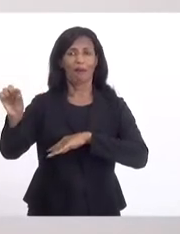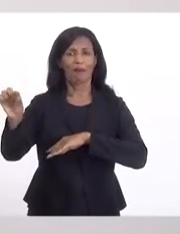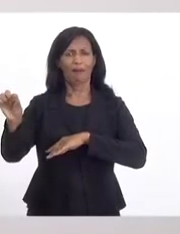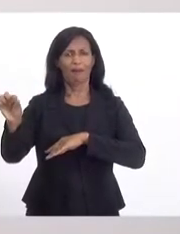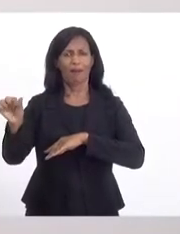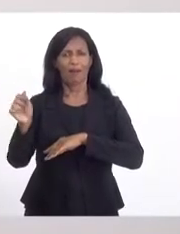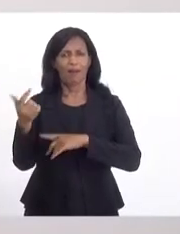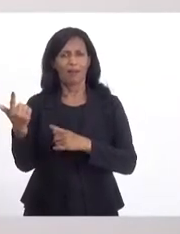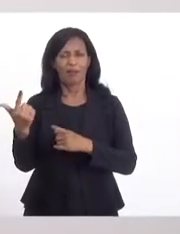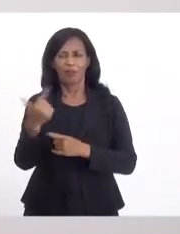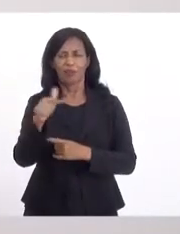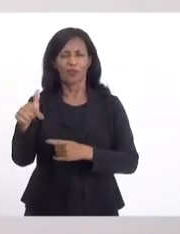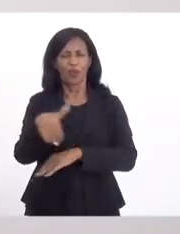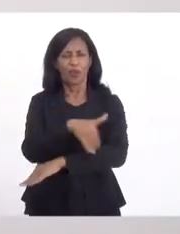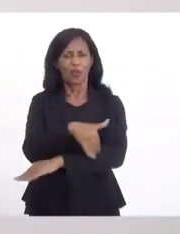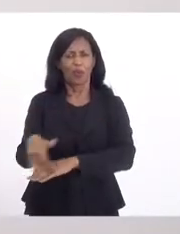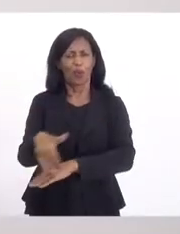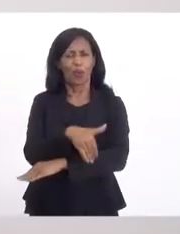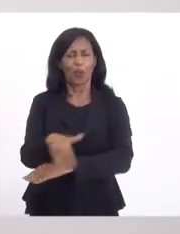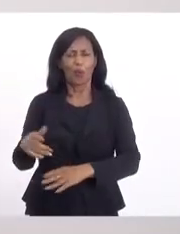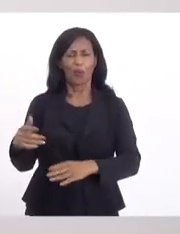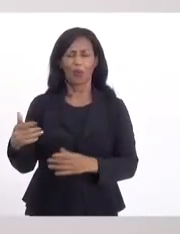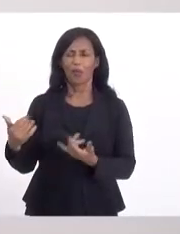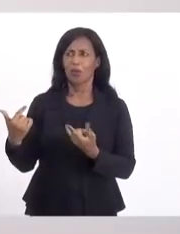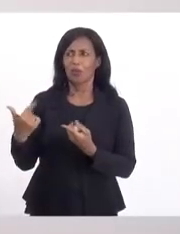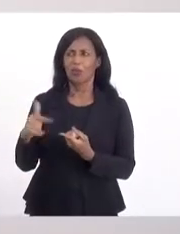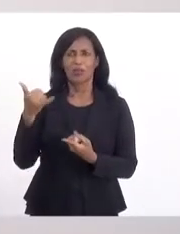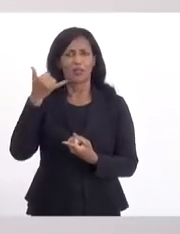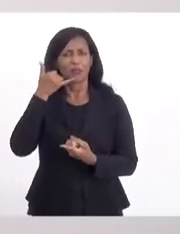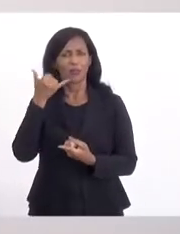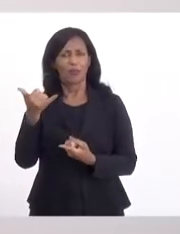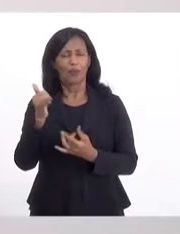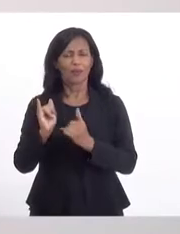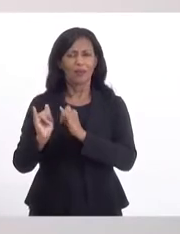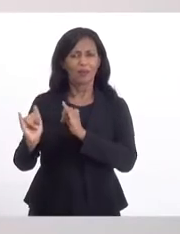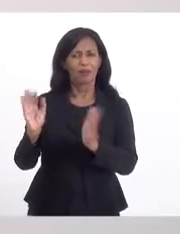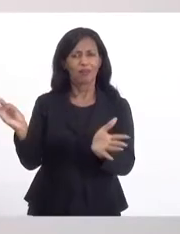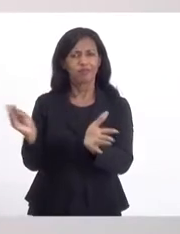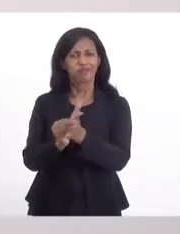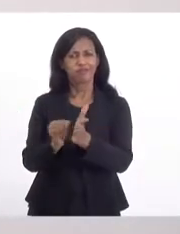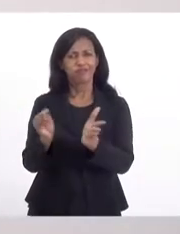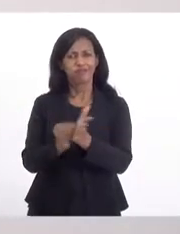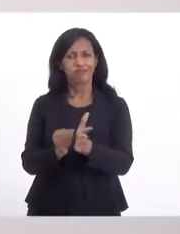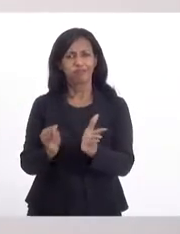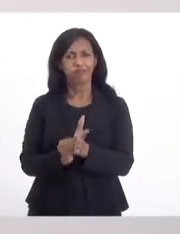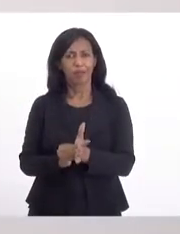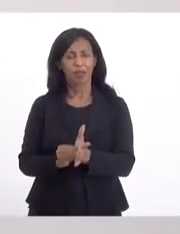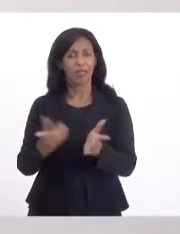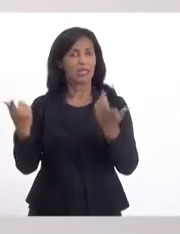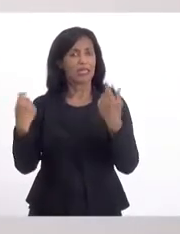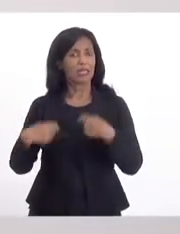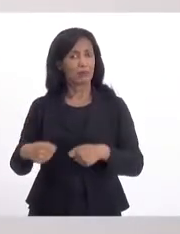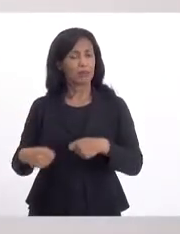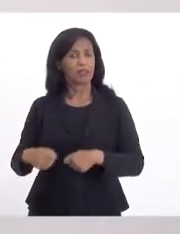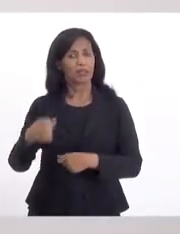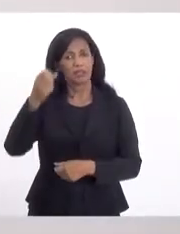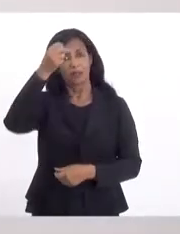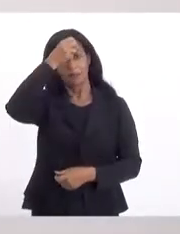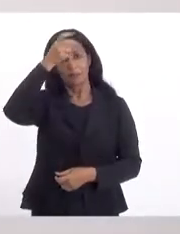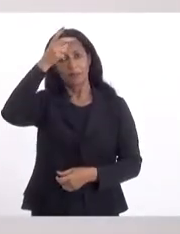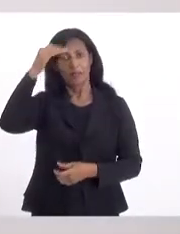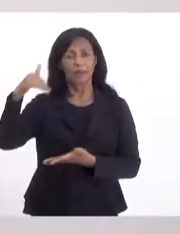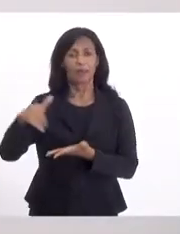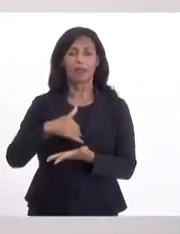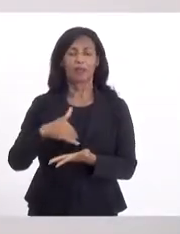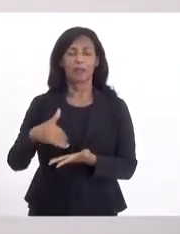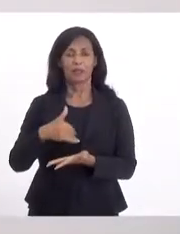Não tinha endereço, telefone, ou seja, informações que dessem para as prefeituras e as